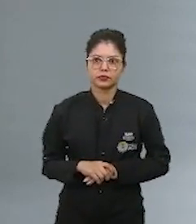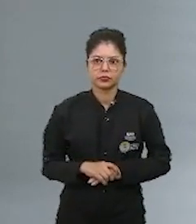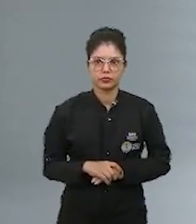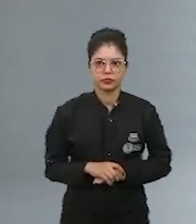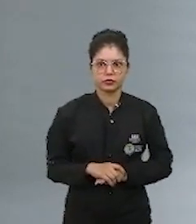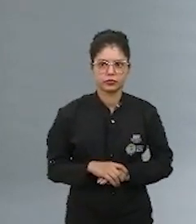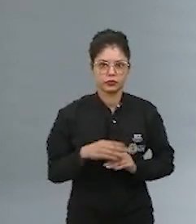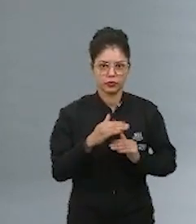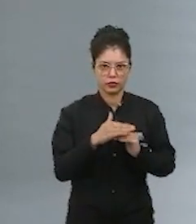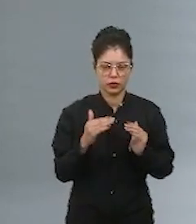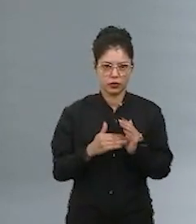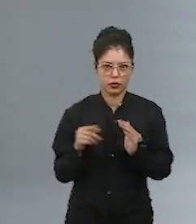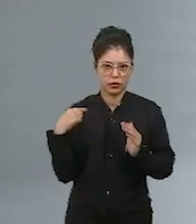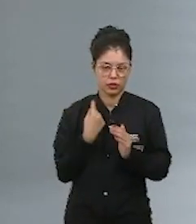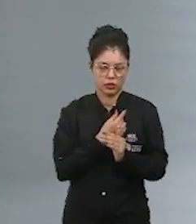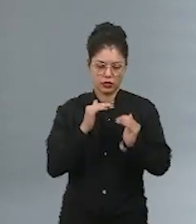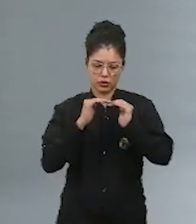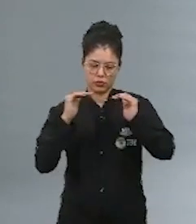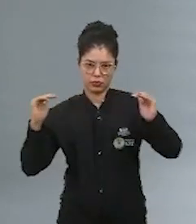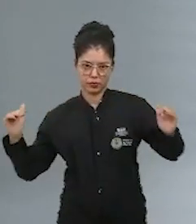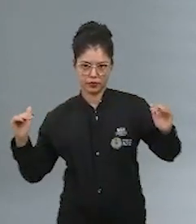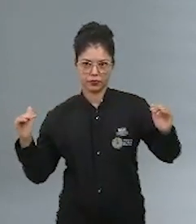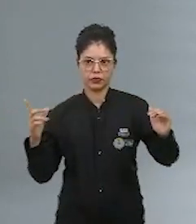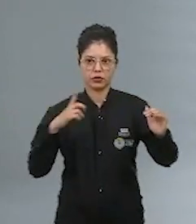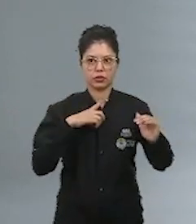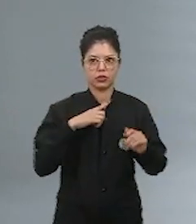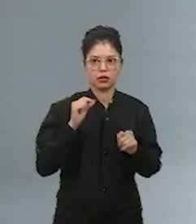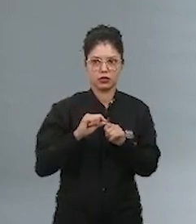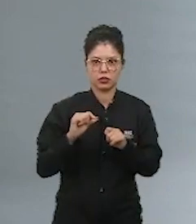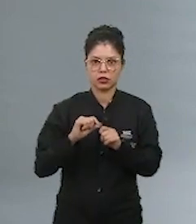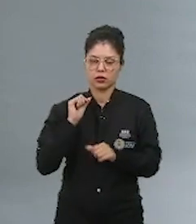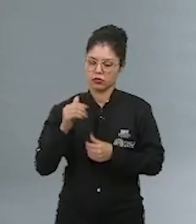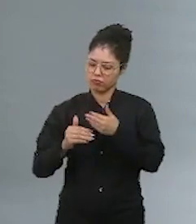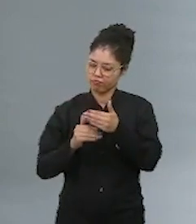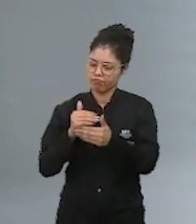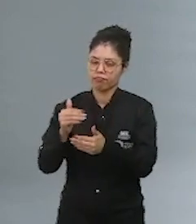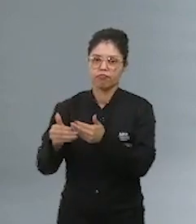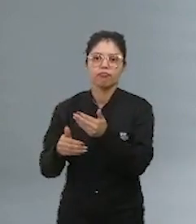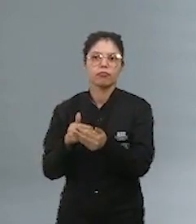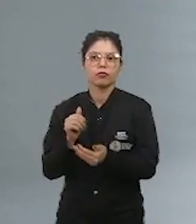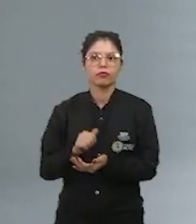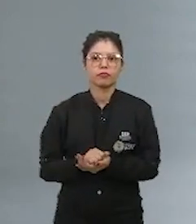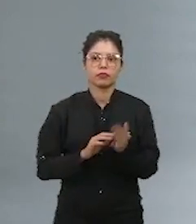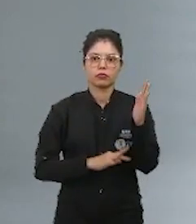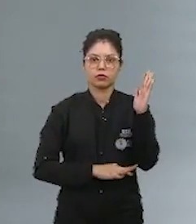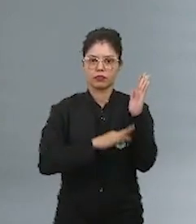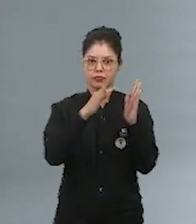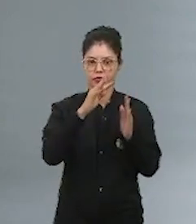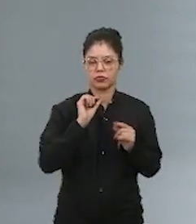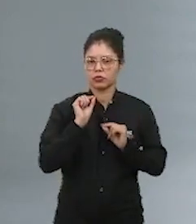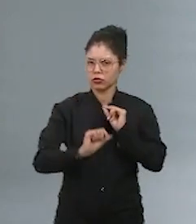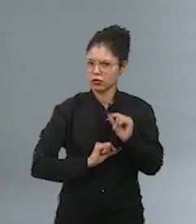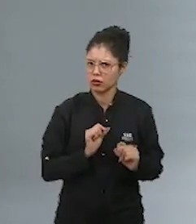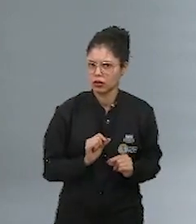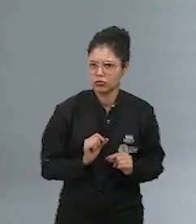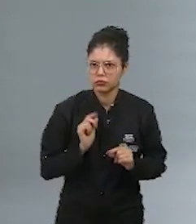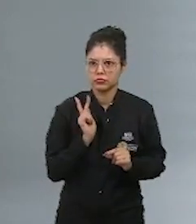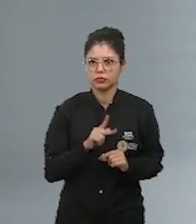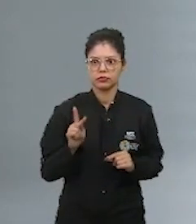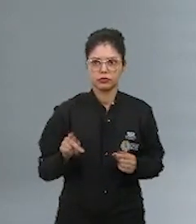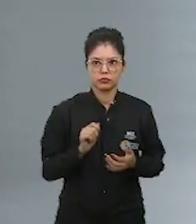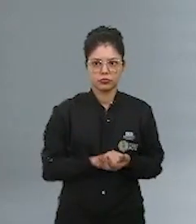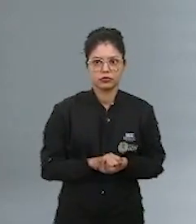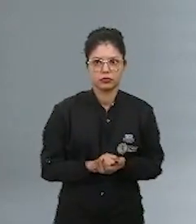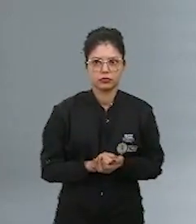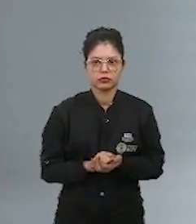Gente, tudo que nós temos aqui na superfície terrestre sofre processos de intemperismo. E o que é o intemperismo?